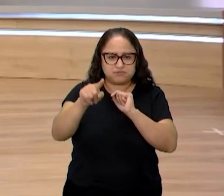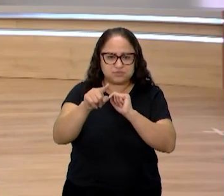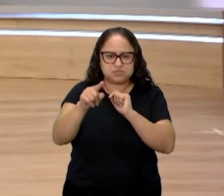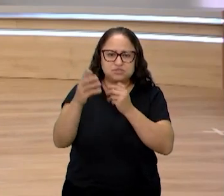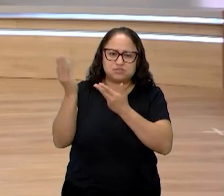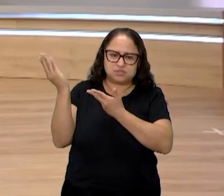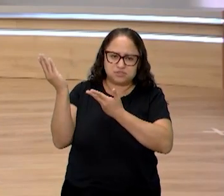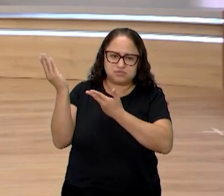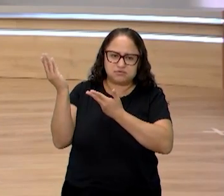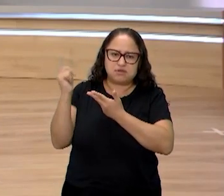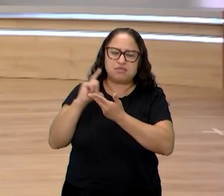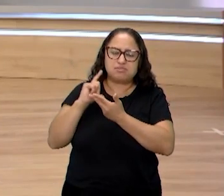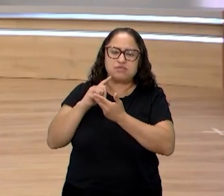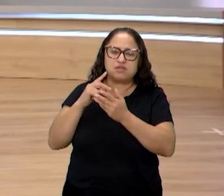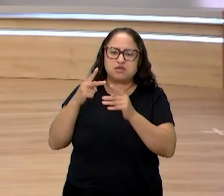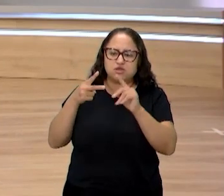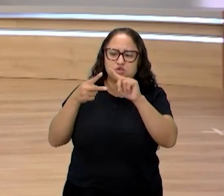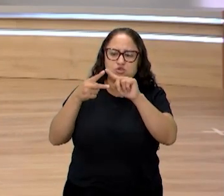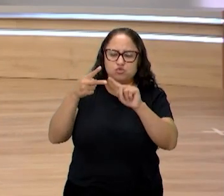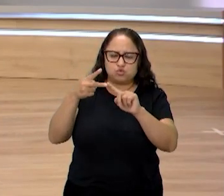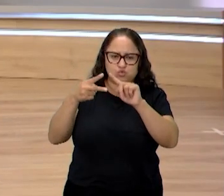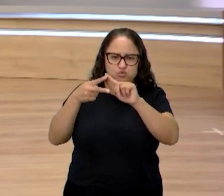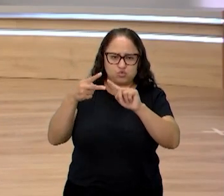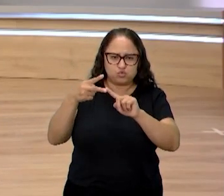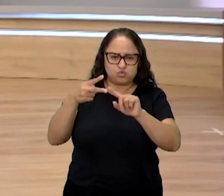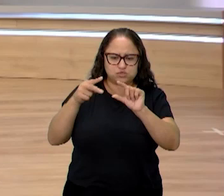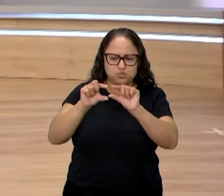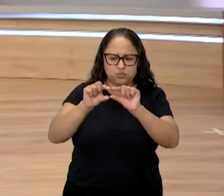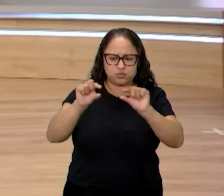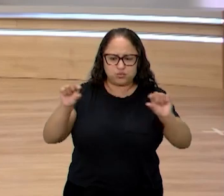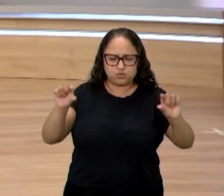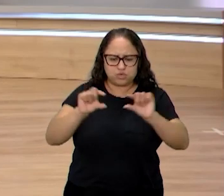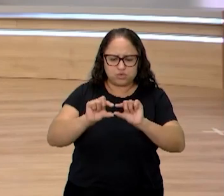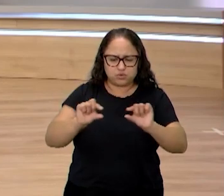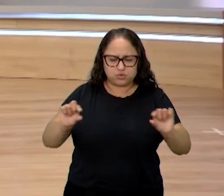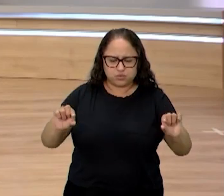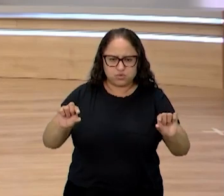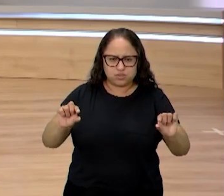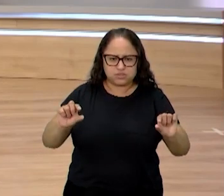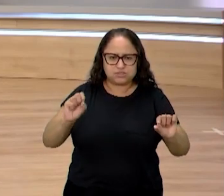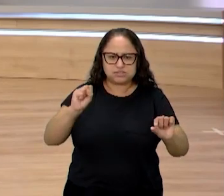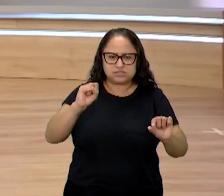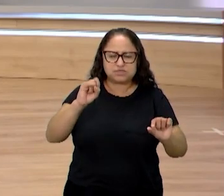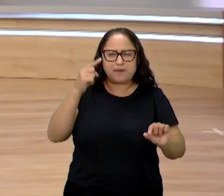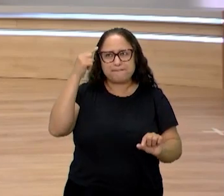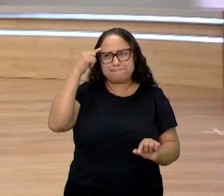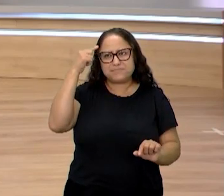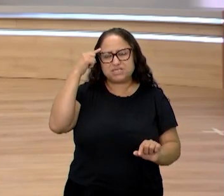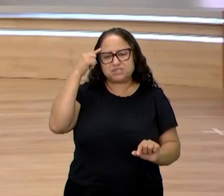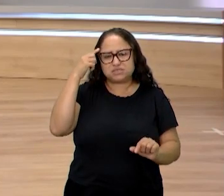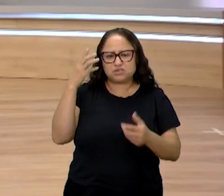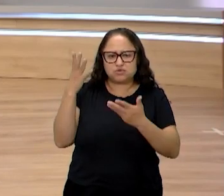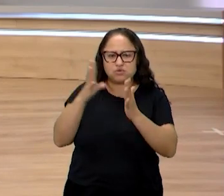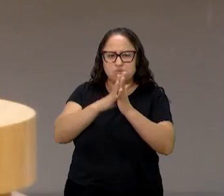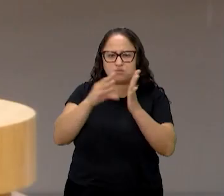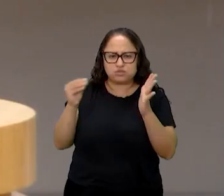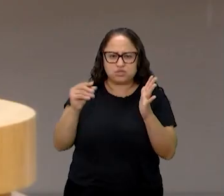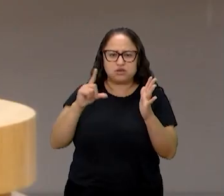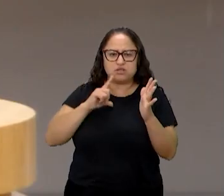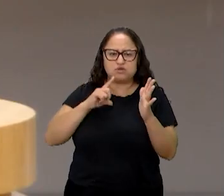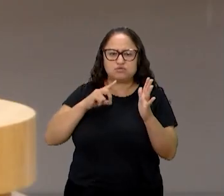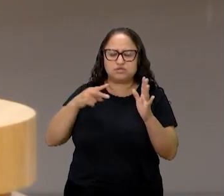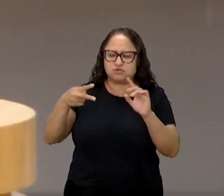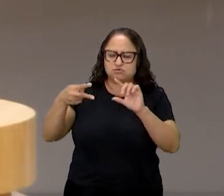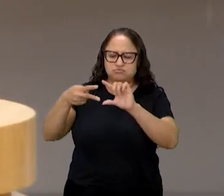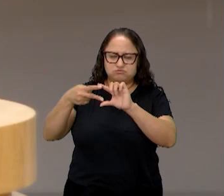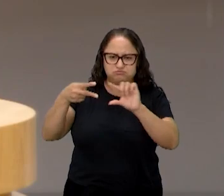esse modelo ele tem duas fitas. Então, olha, se a gente ficar pensando aqui nesse modelo, eu tenho a